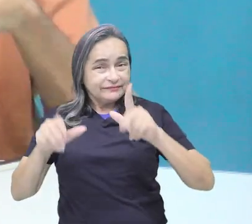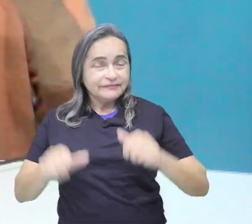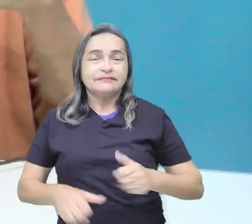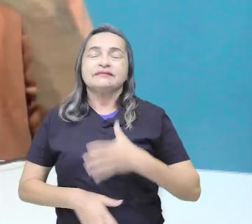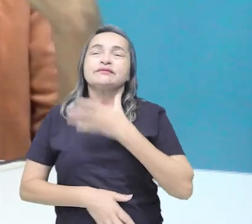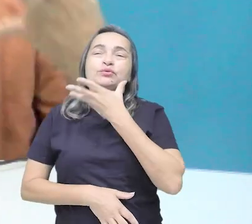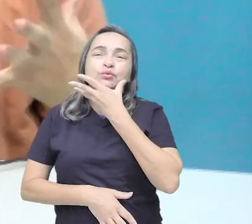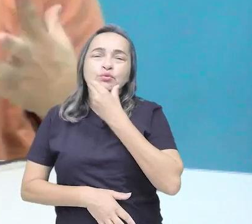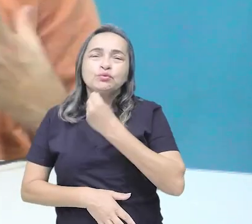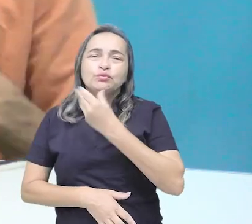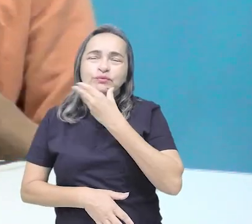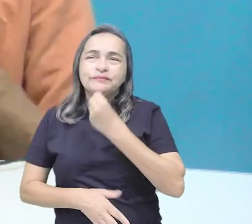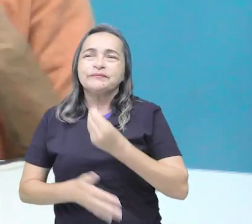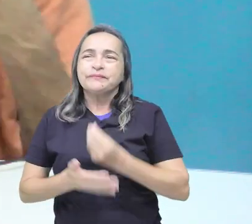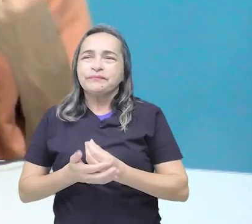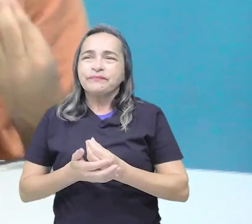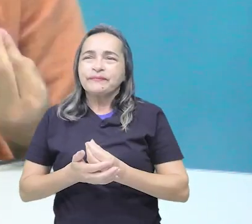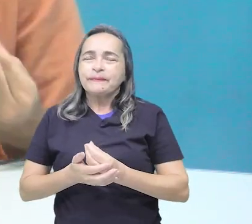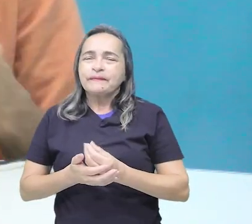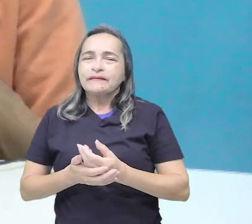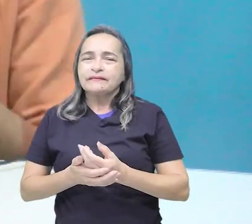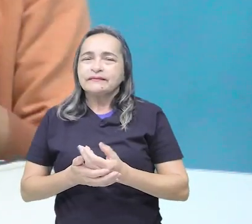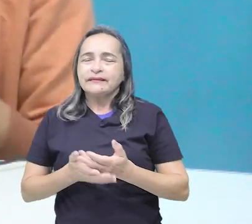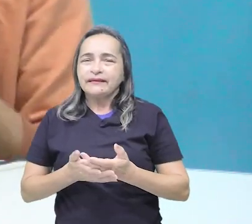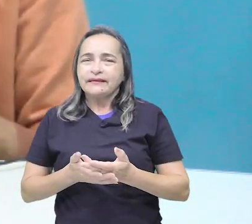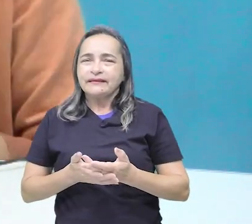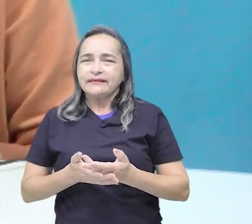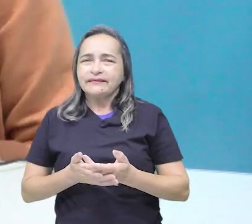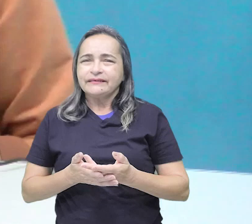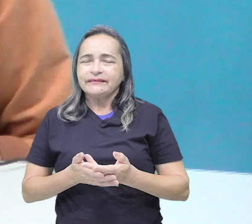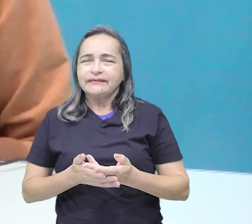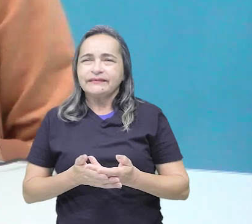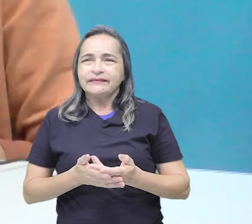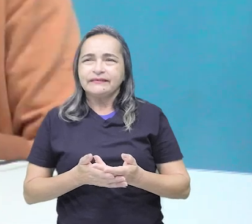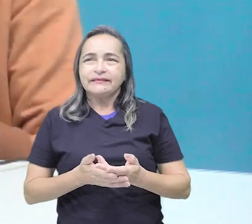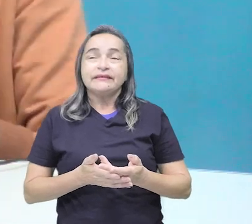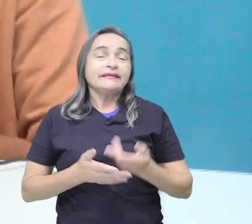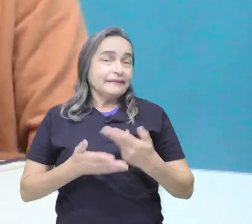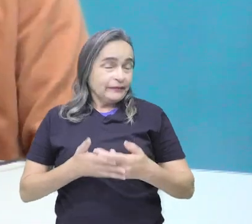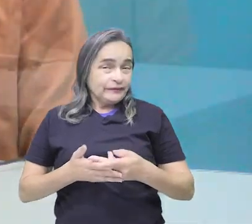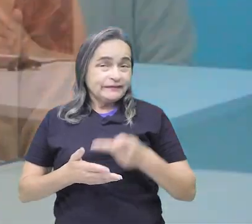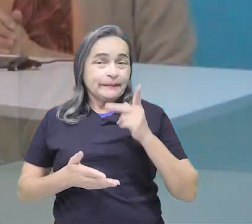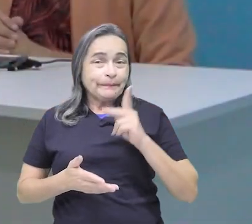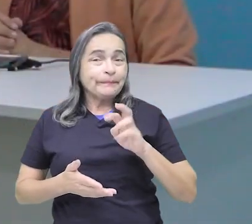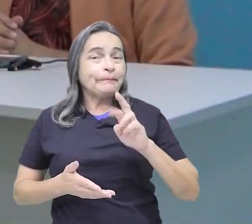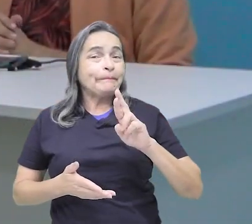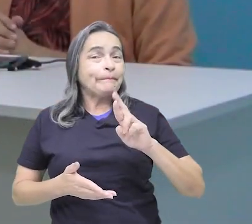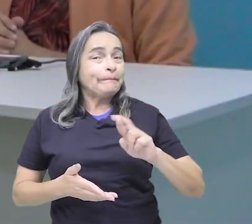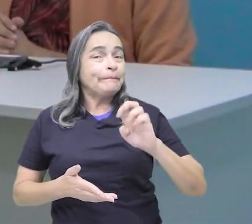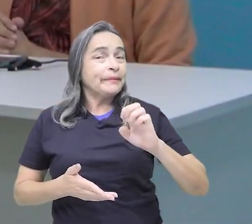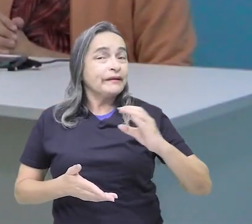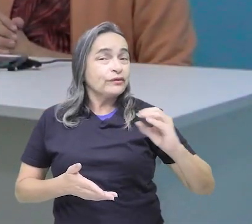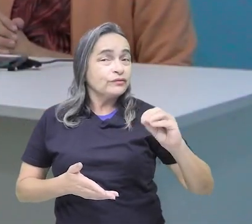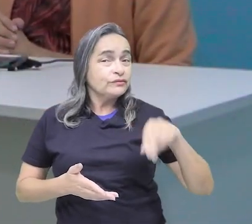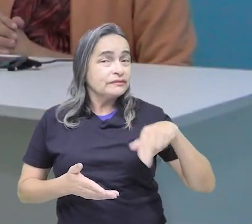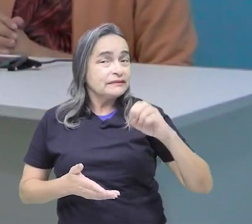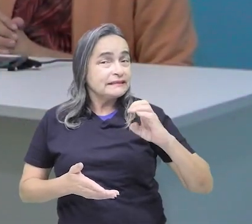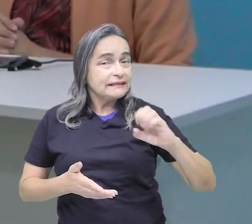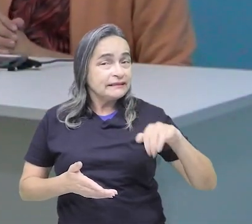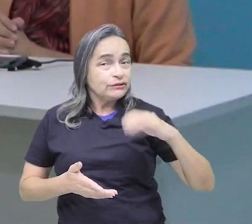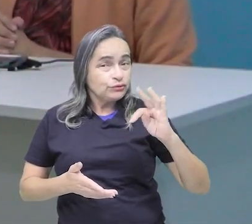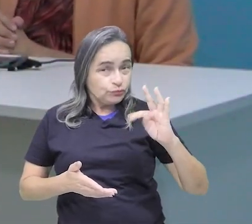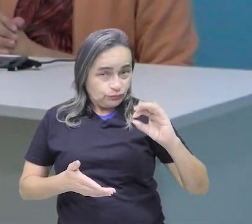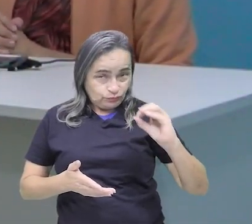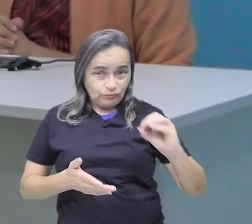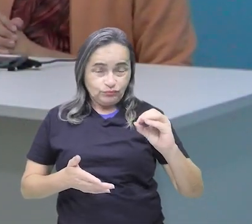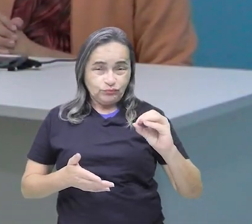eles desconstruíssem esse preconceito em torno do exame do toque. Sim, exatamente. Até porque é um exame muito